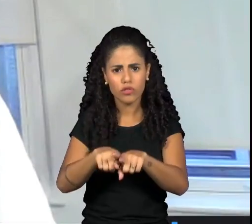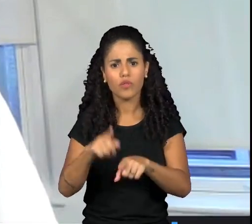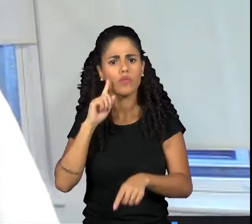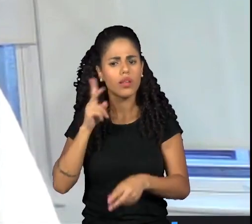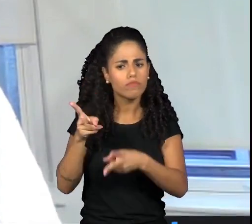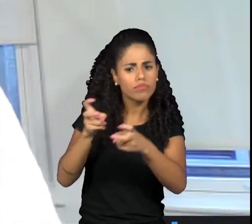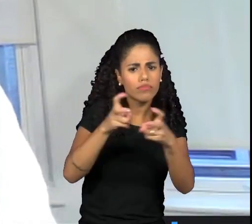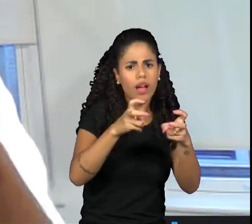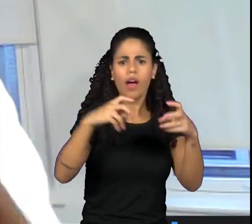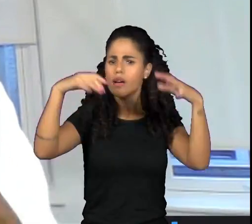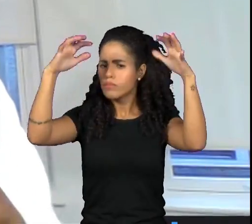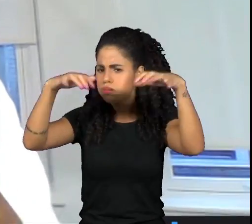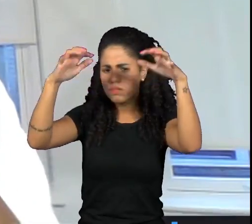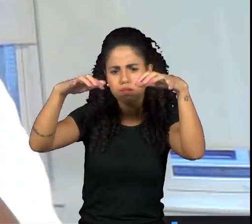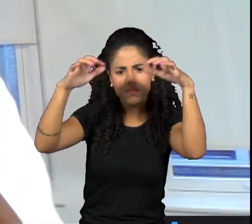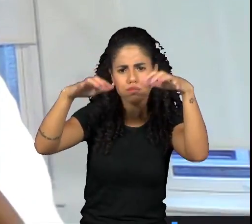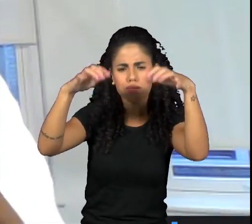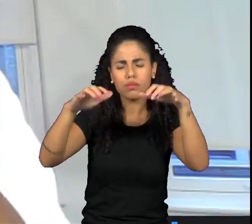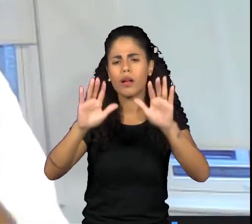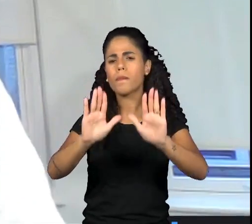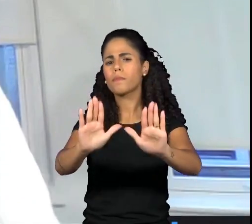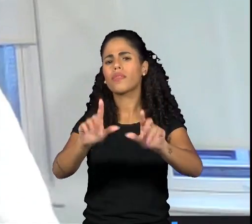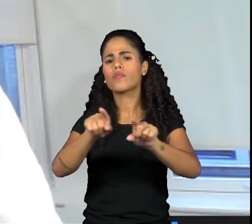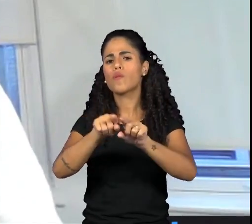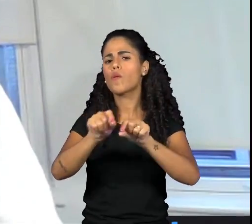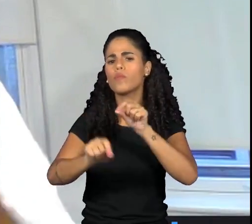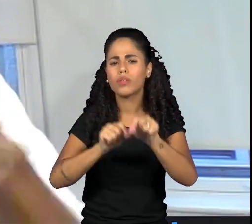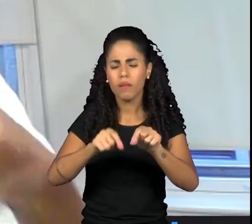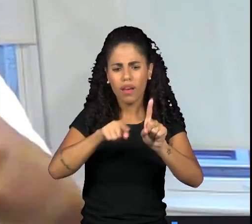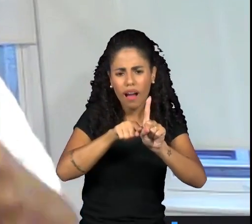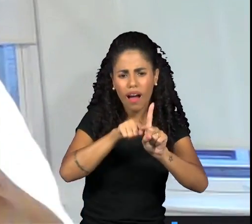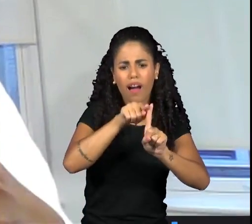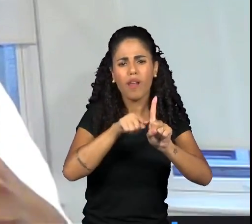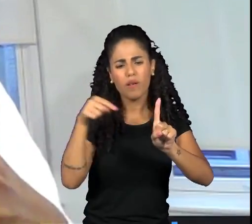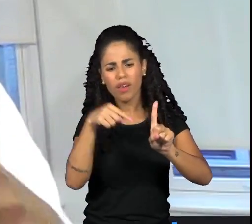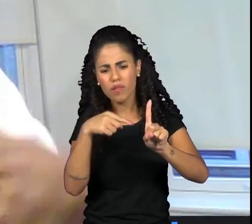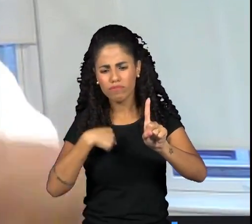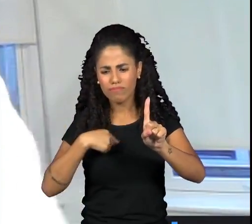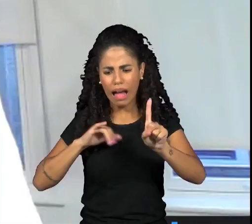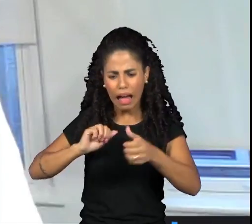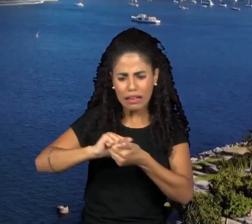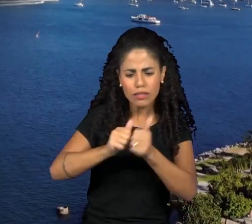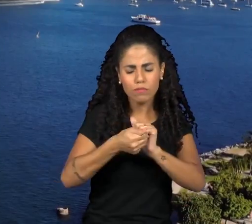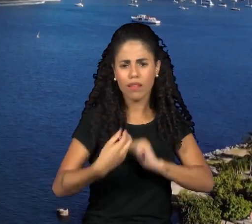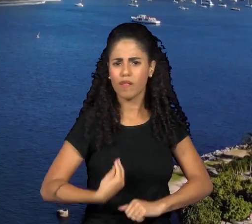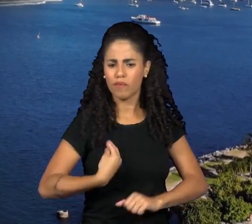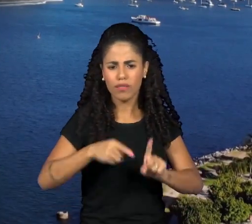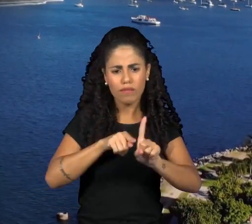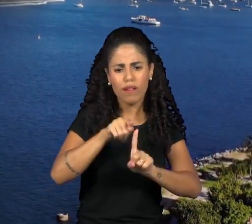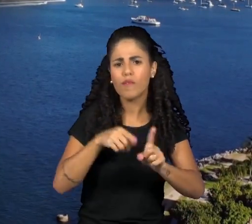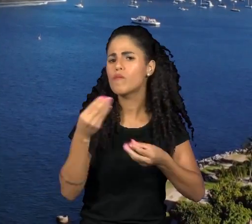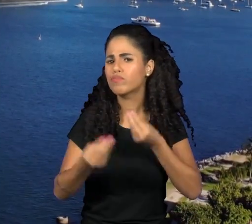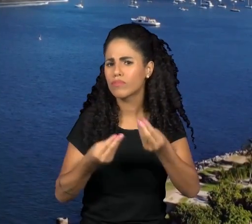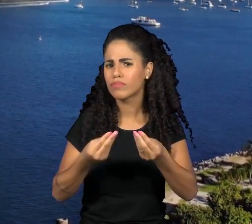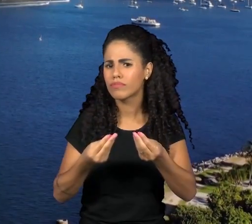para a chuva, mas a gente não consegue falar da prevenção do calor como uma política pública coletiva.